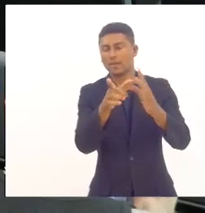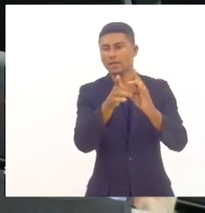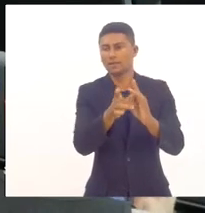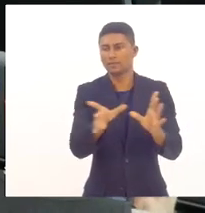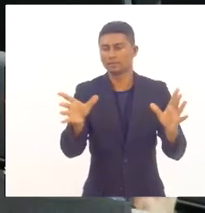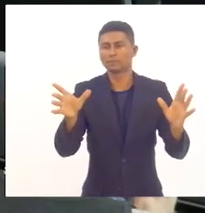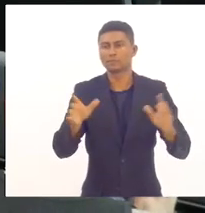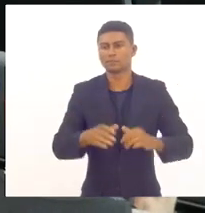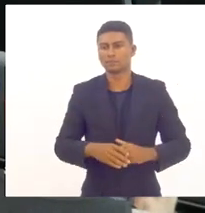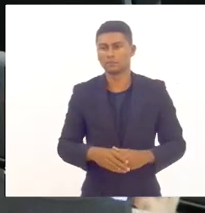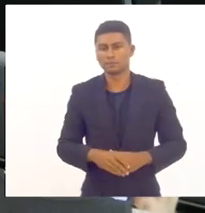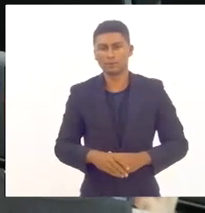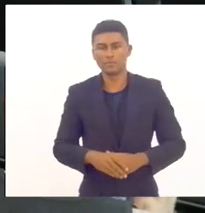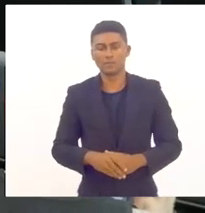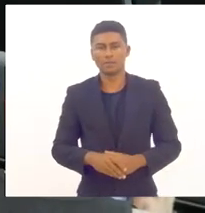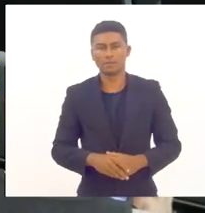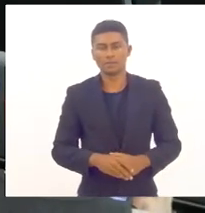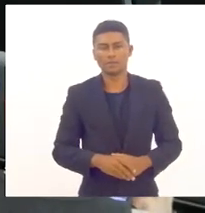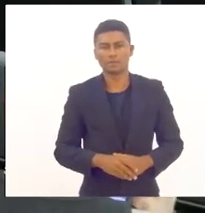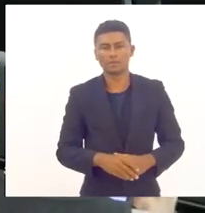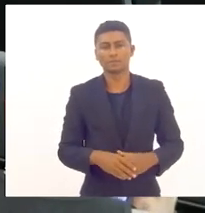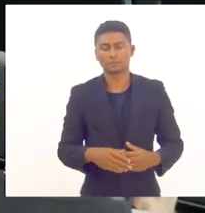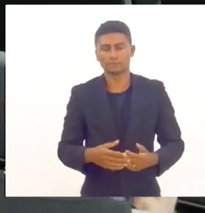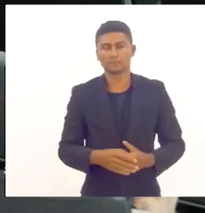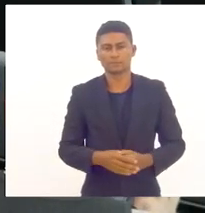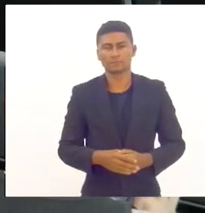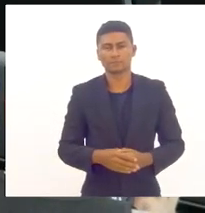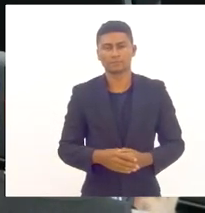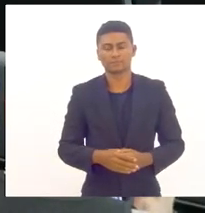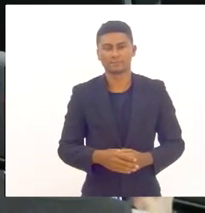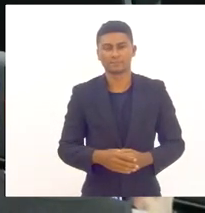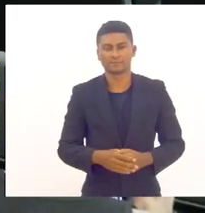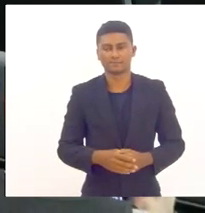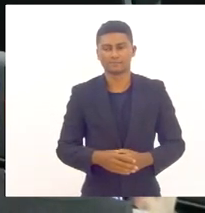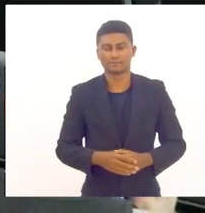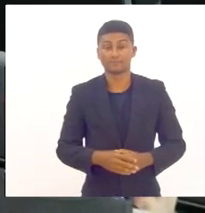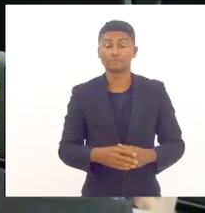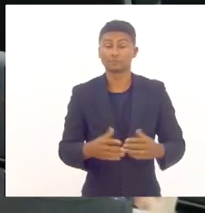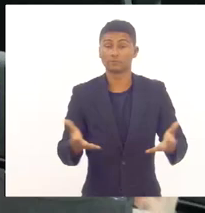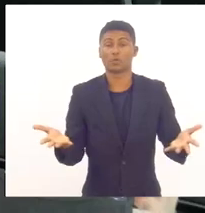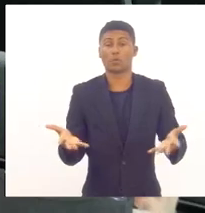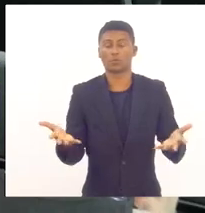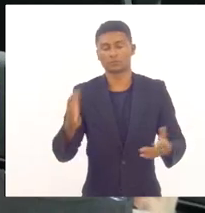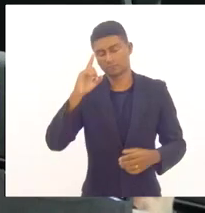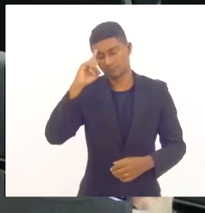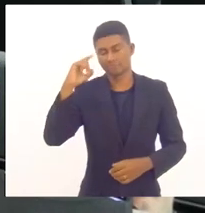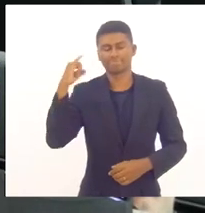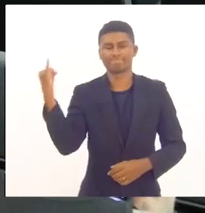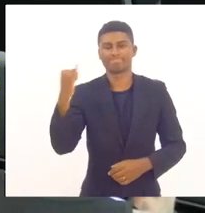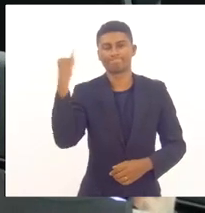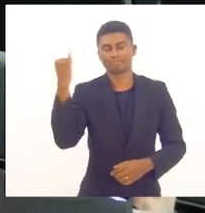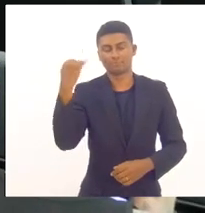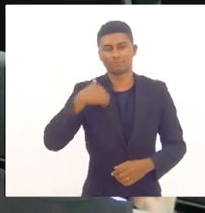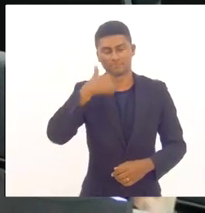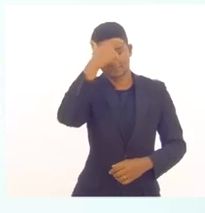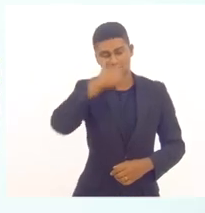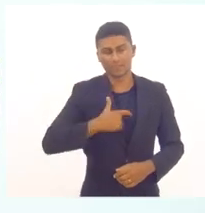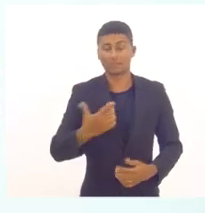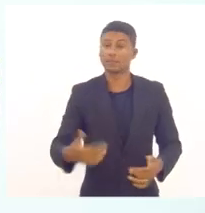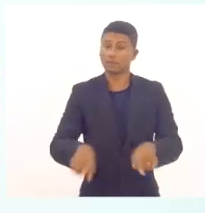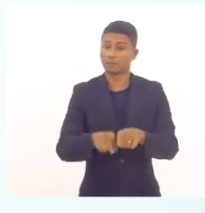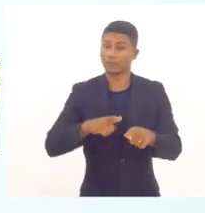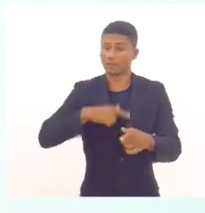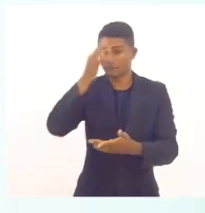do que esse aí, mas não vou denunciar a nossa idade. Gente, hoje é um dia importante para mim, para a minha fé, para